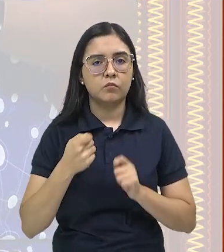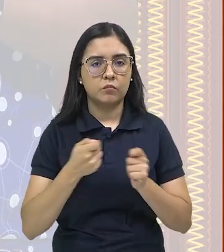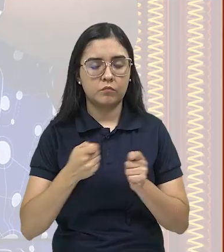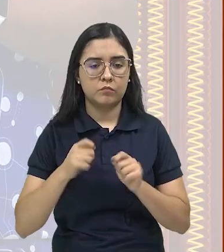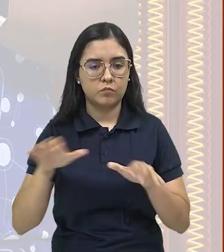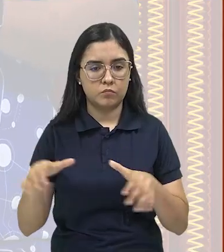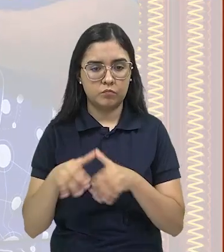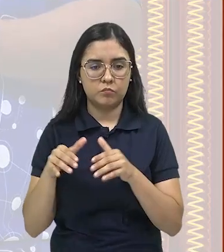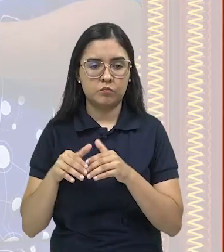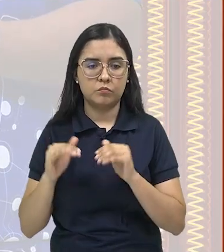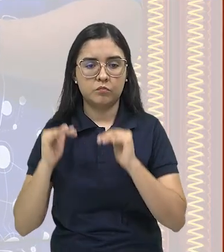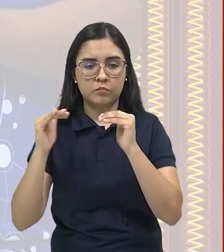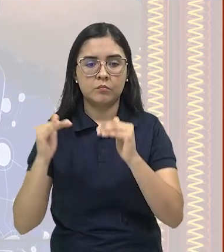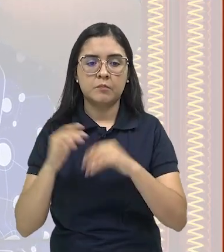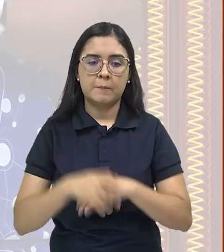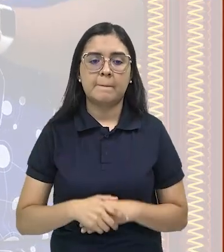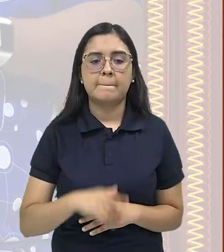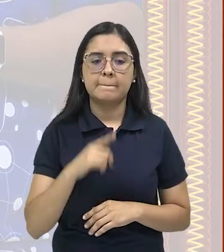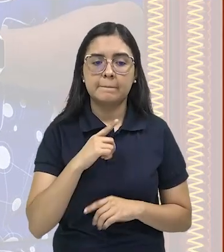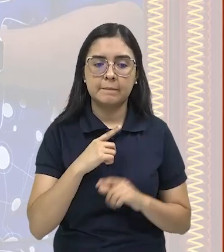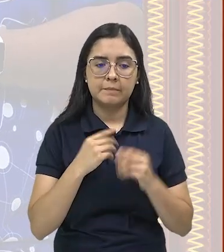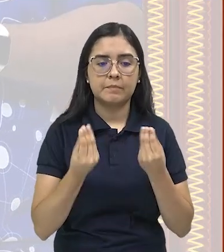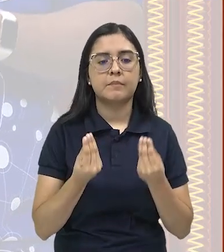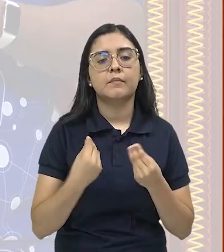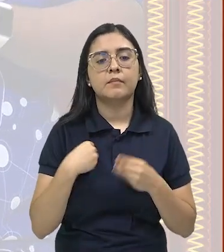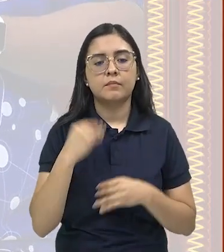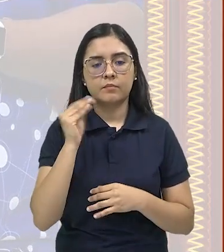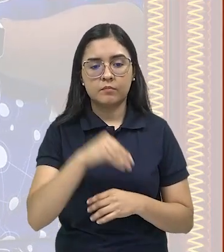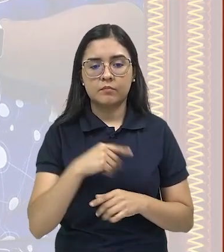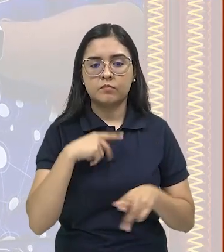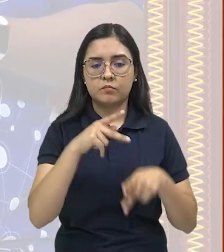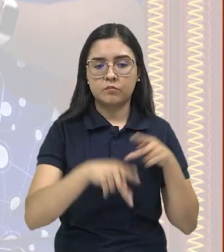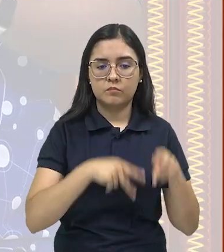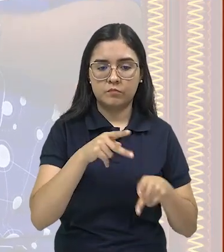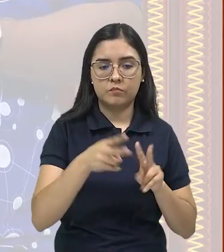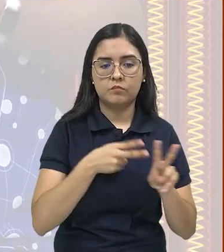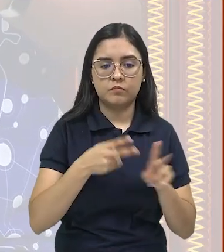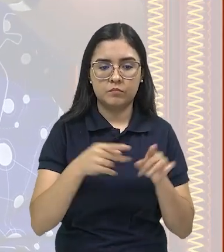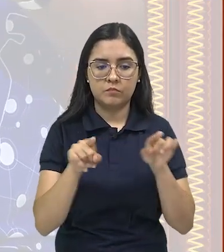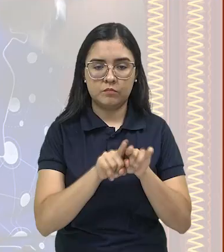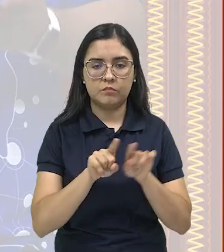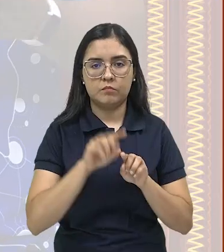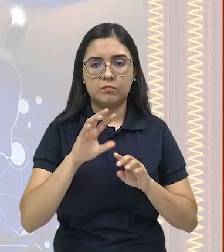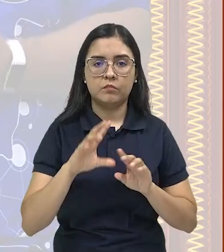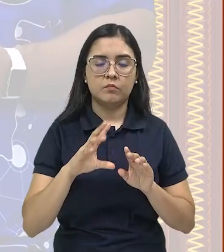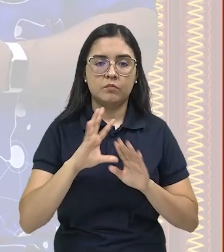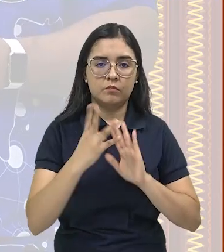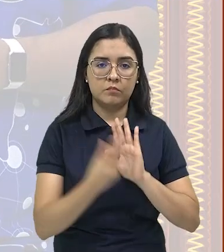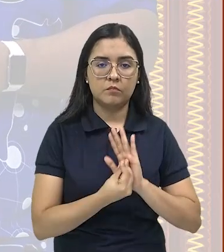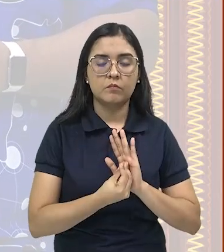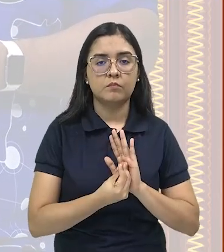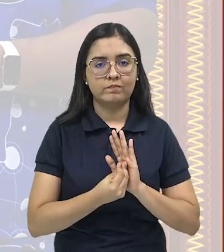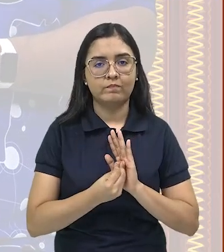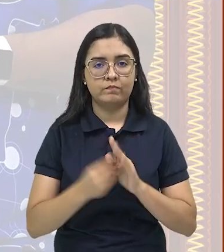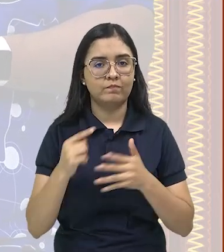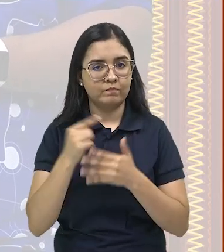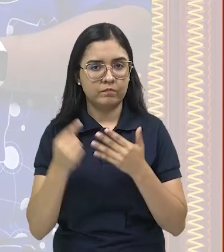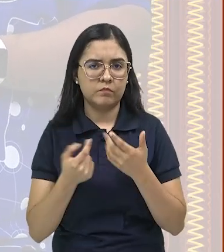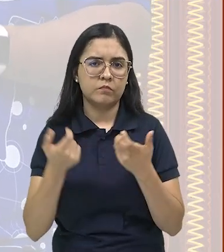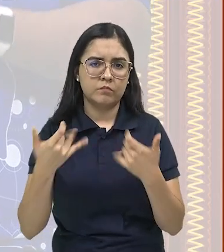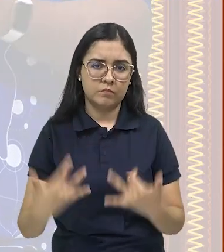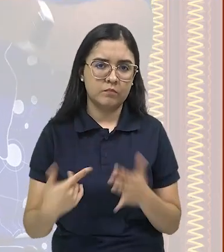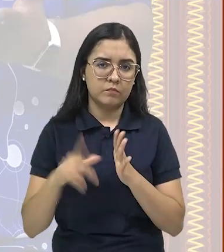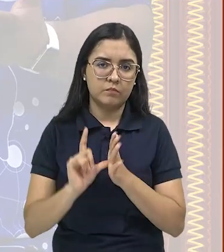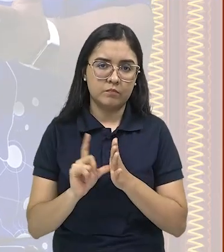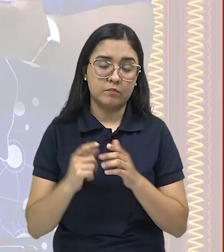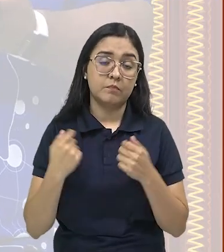agrária, marginalizando os povos indígenas e quilombolas, justamente as questões que eu acabei de citar para vocês, né? Já que